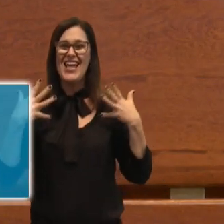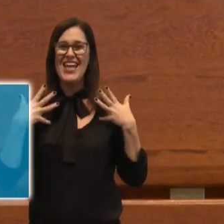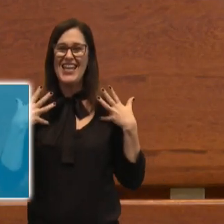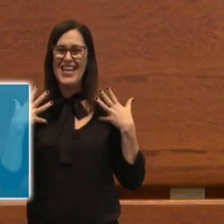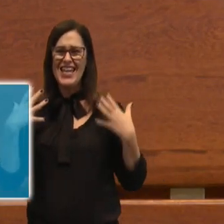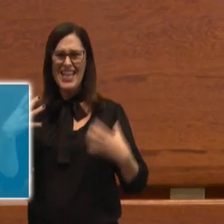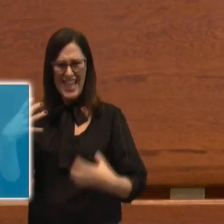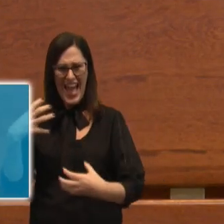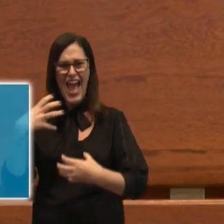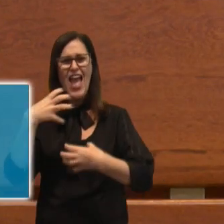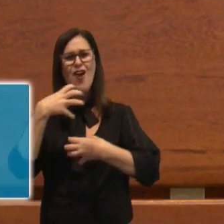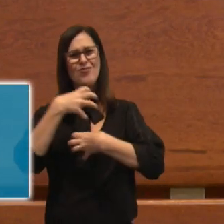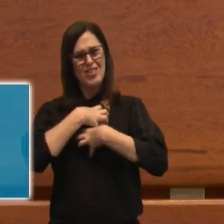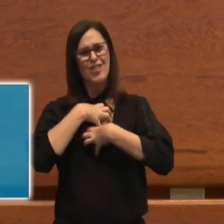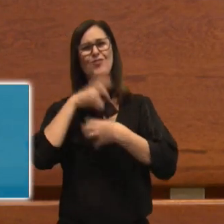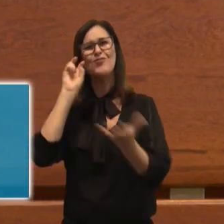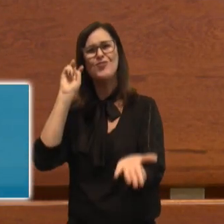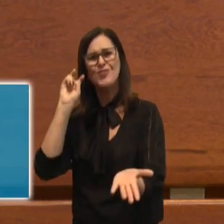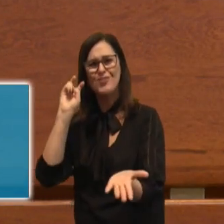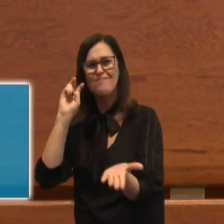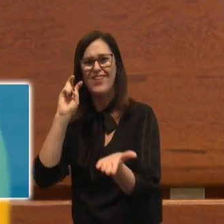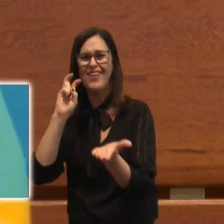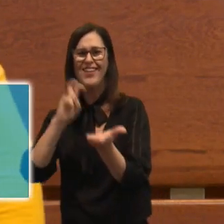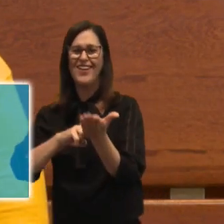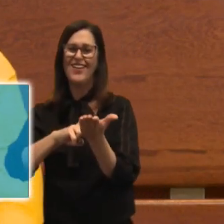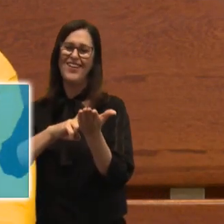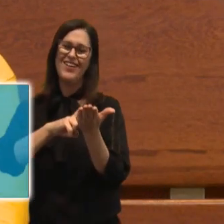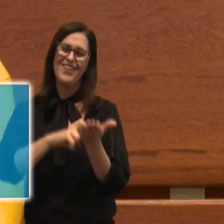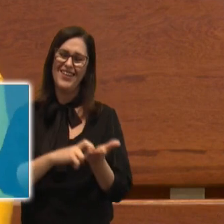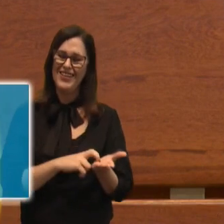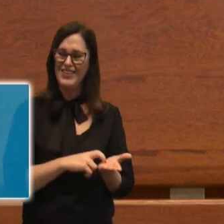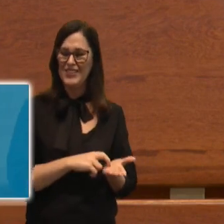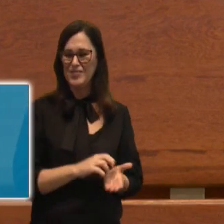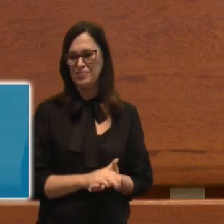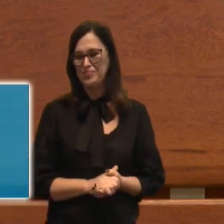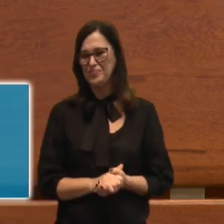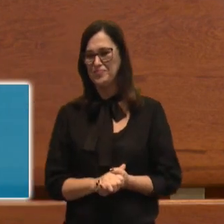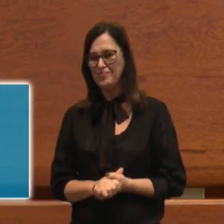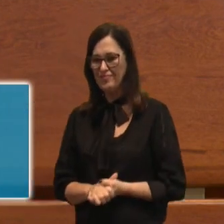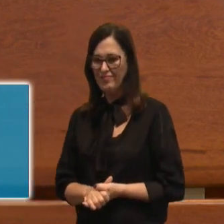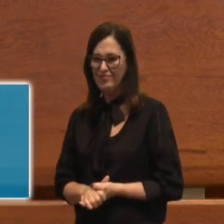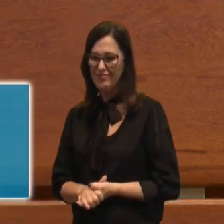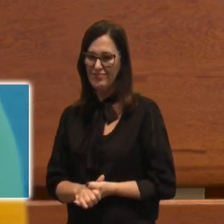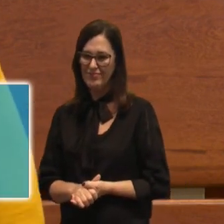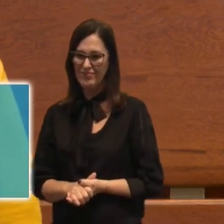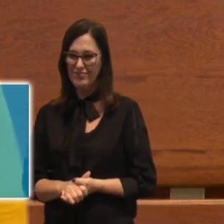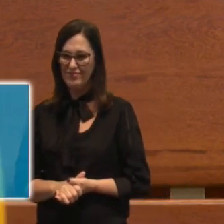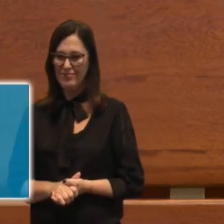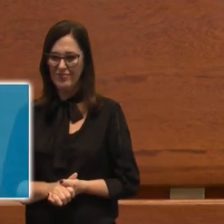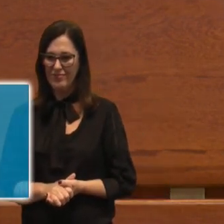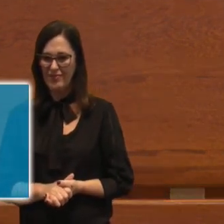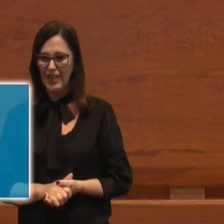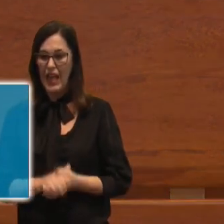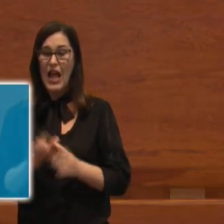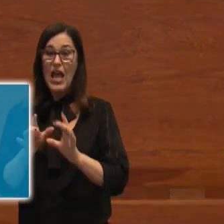a alegria chega de manhã.